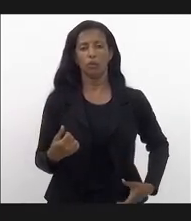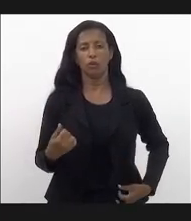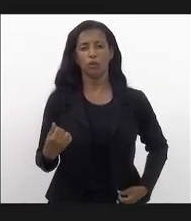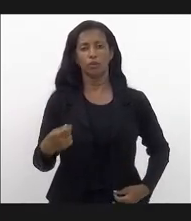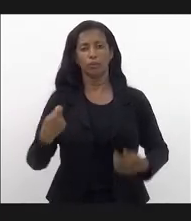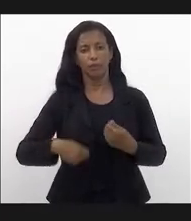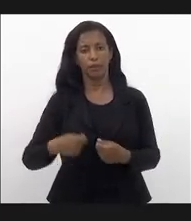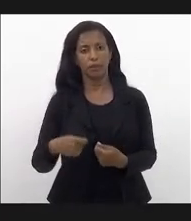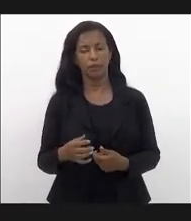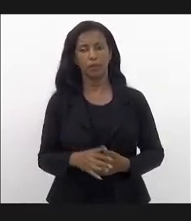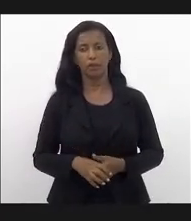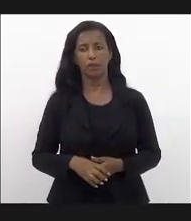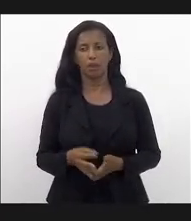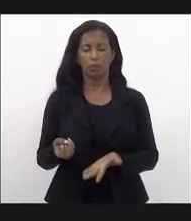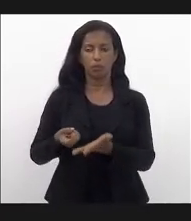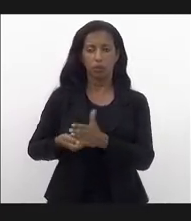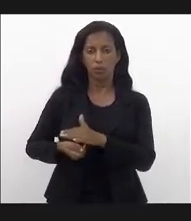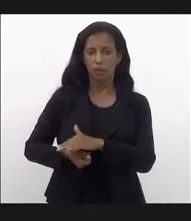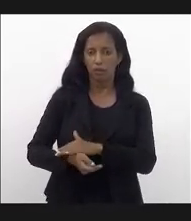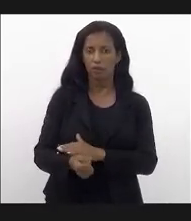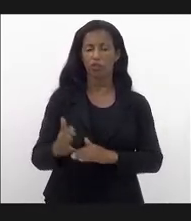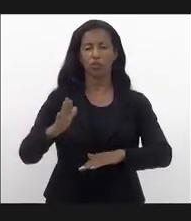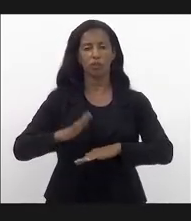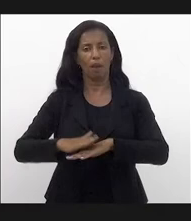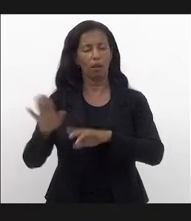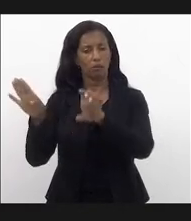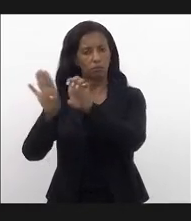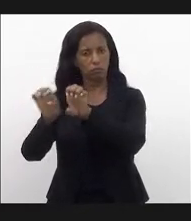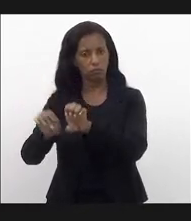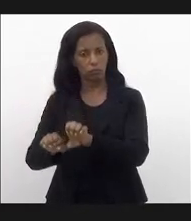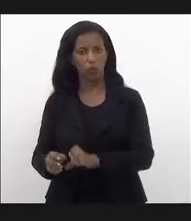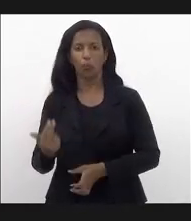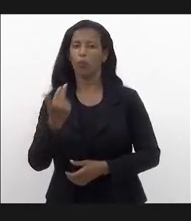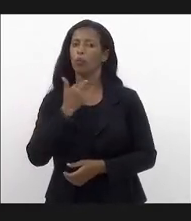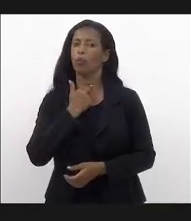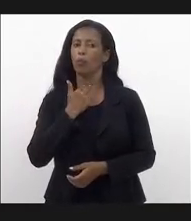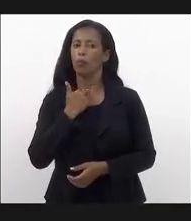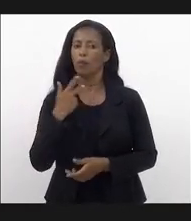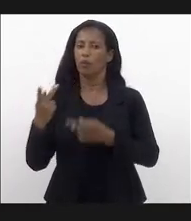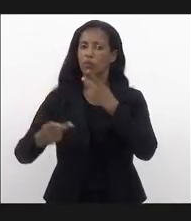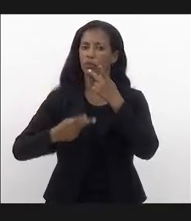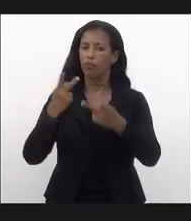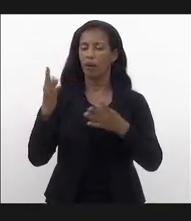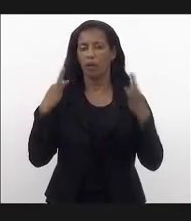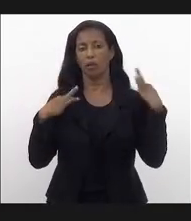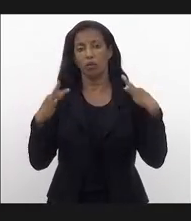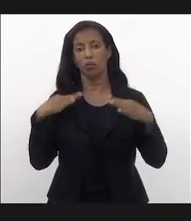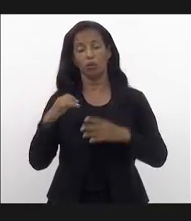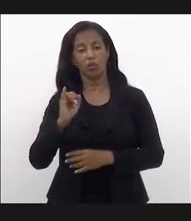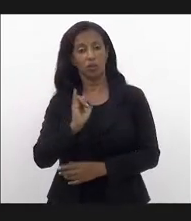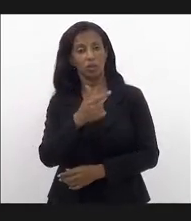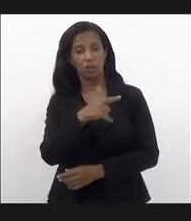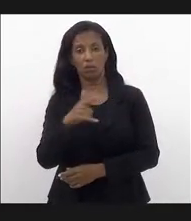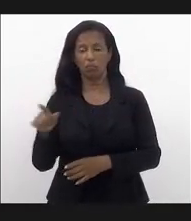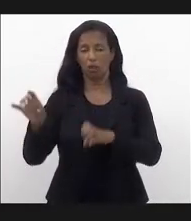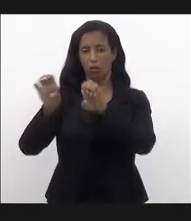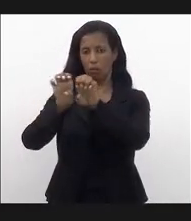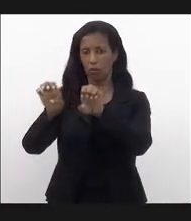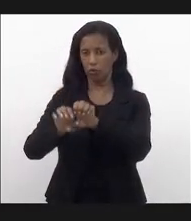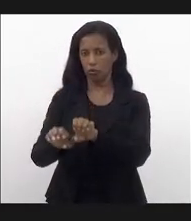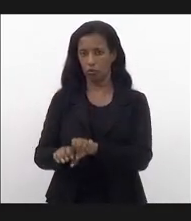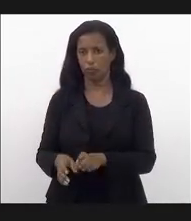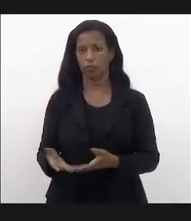investir mais na infraestrutura porque não pode falar em turismo sem uma infraestrutura